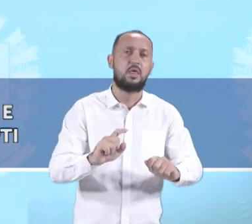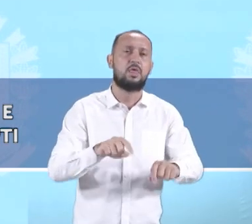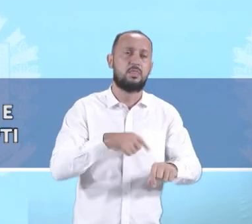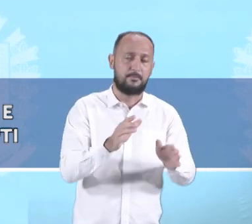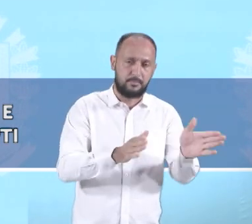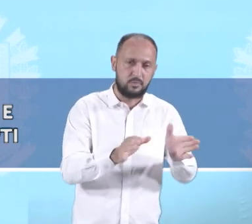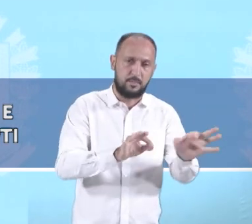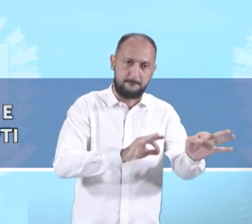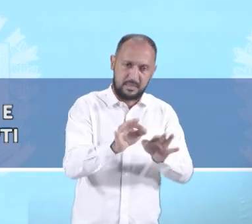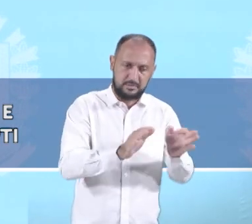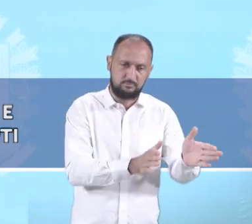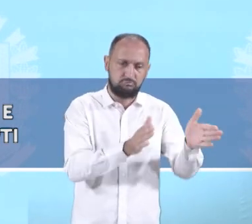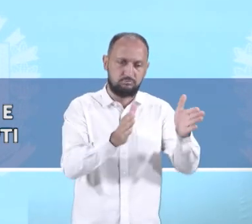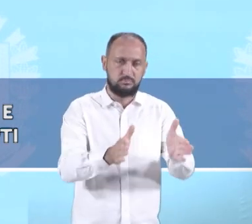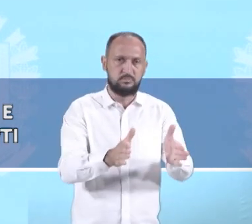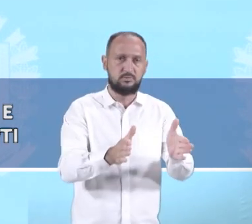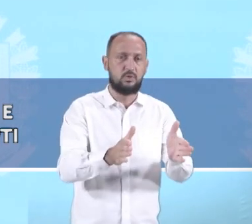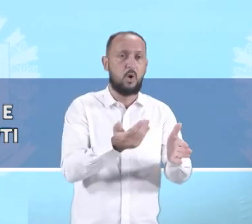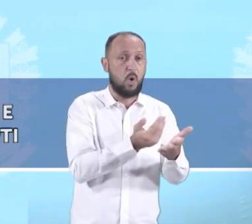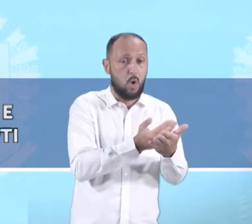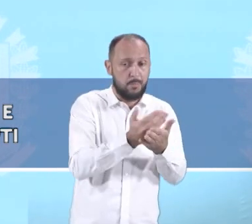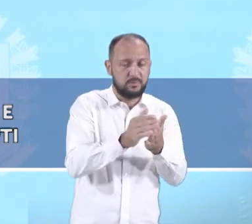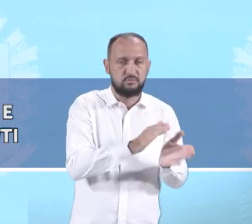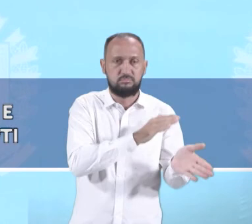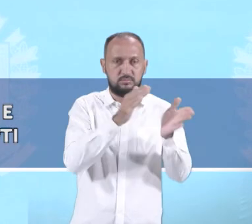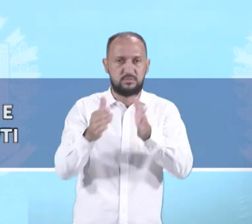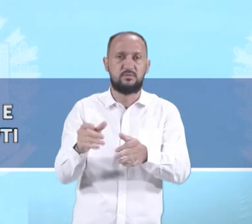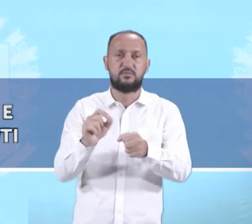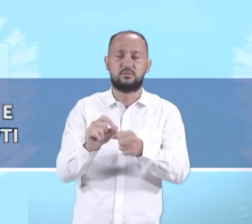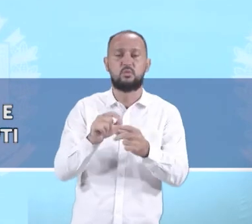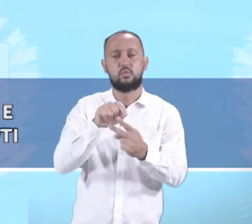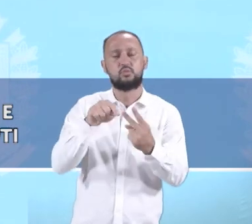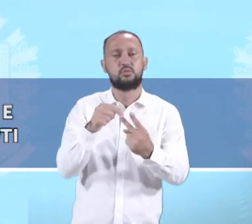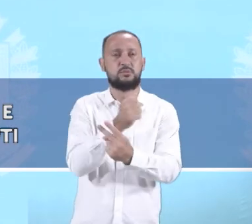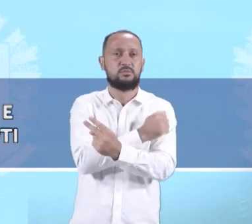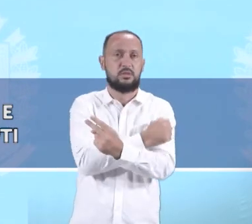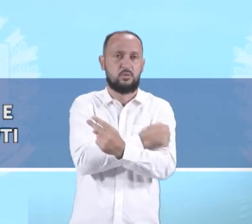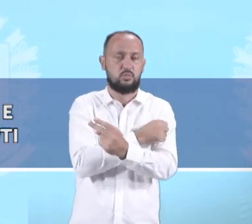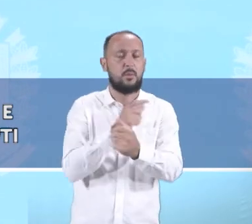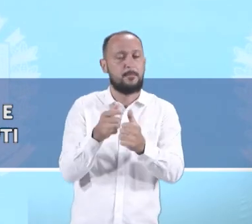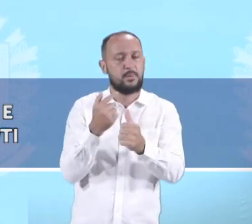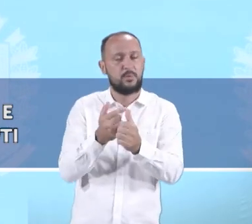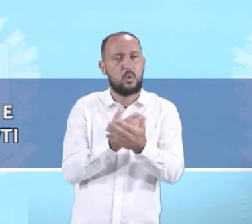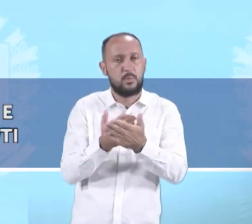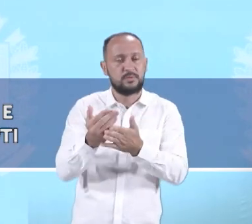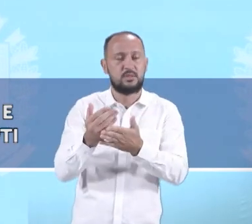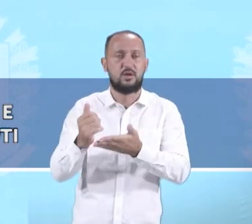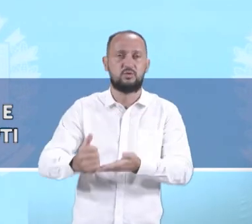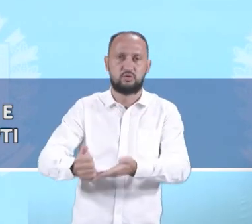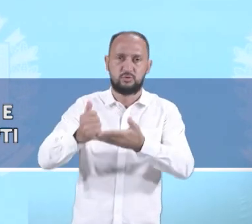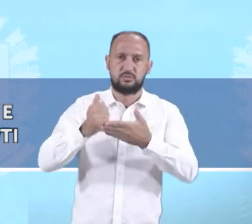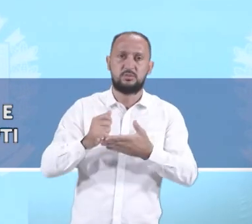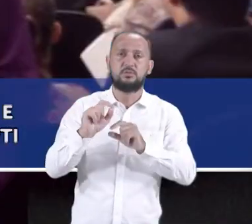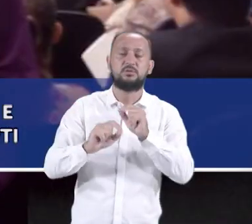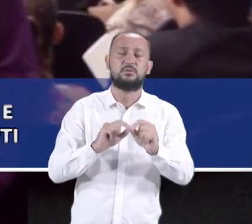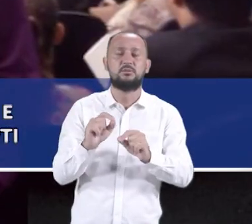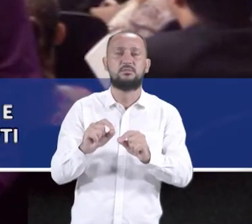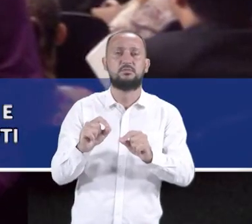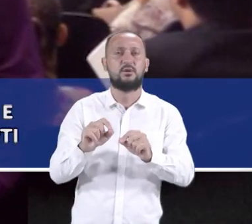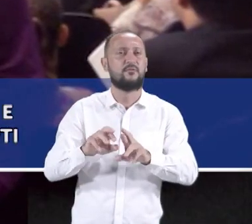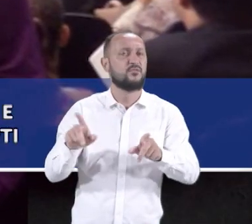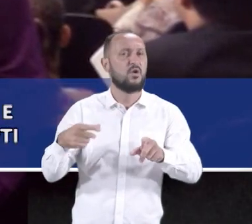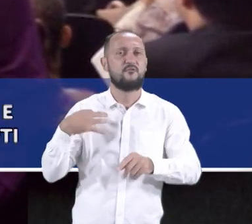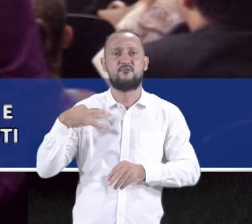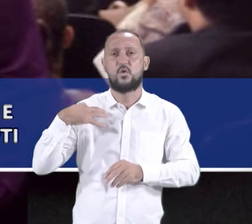Depois da etapa de planejamento, nós começamos a execução com 2 estudantes, a princípio, né, auxiliando